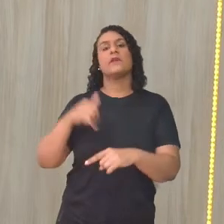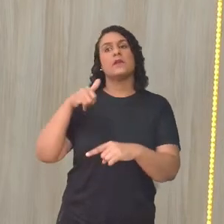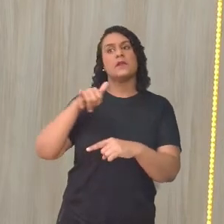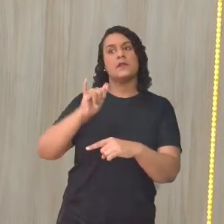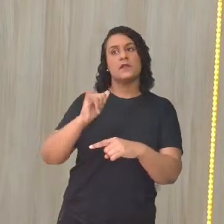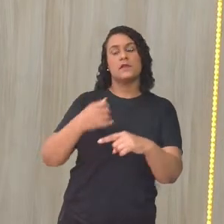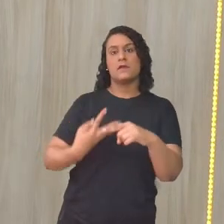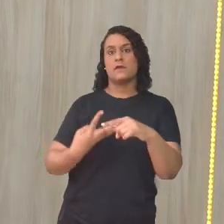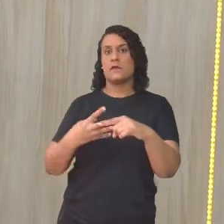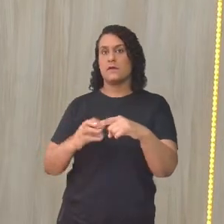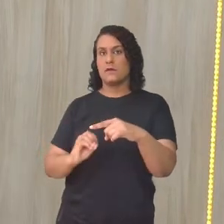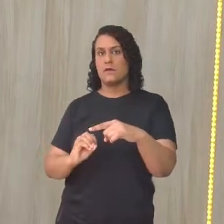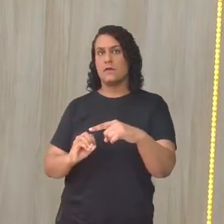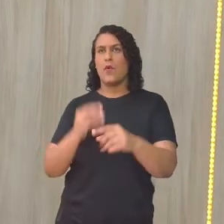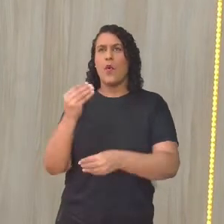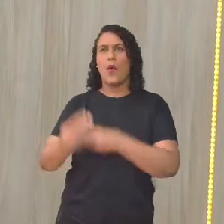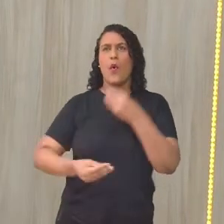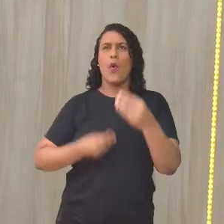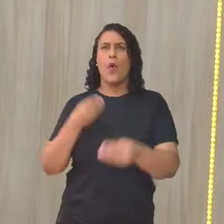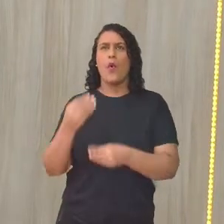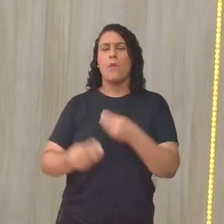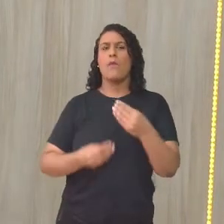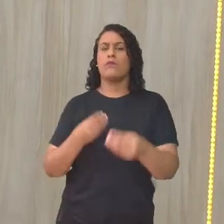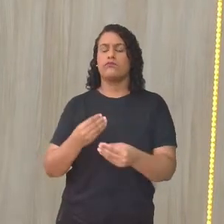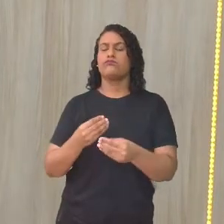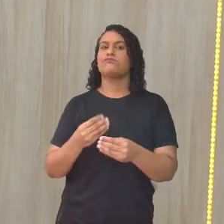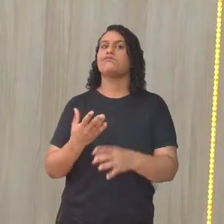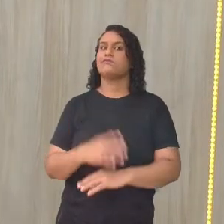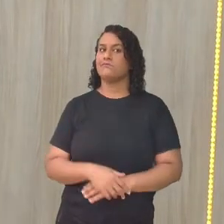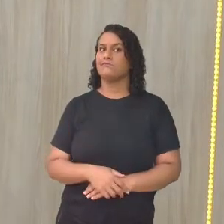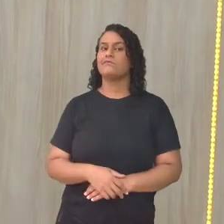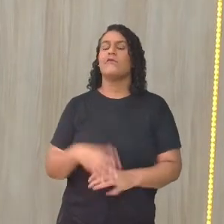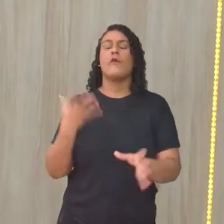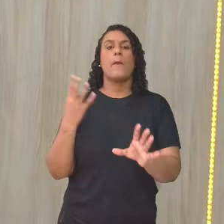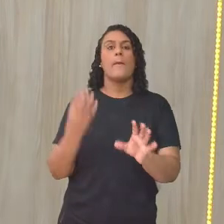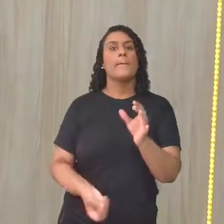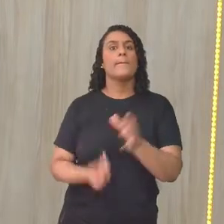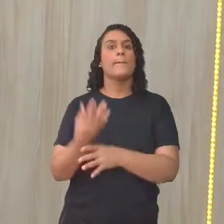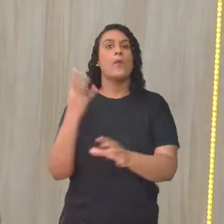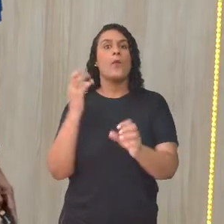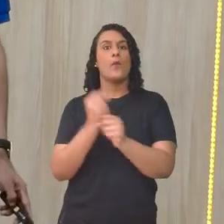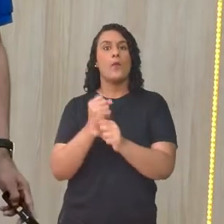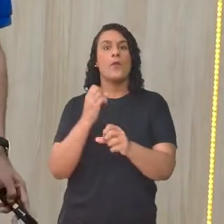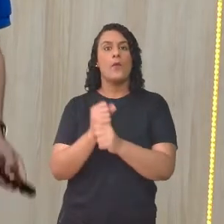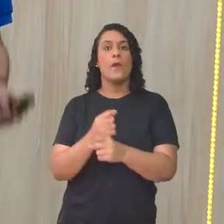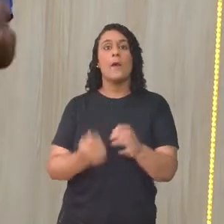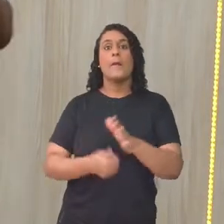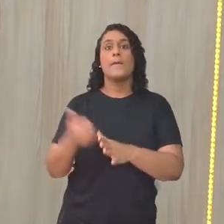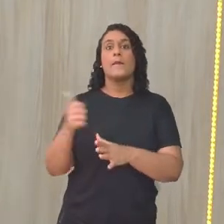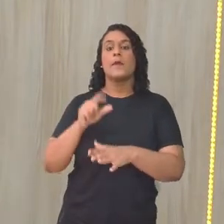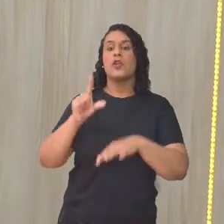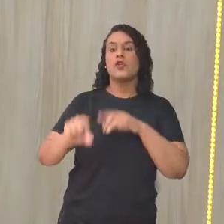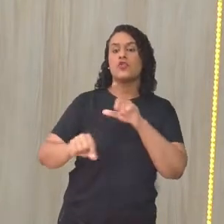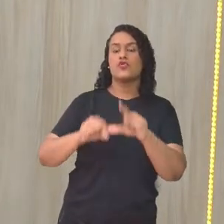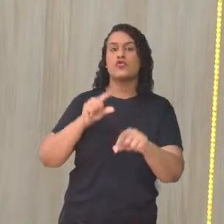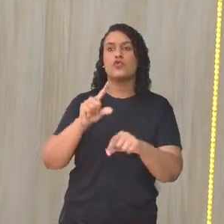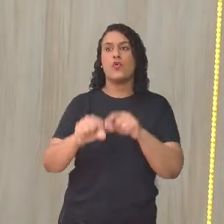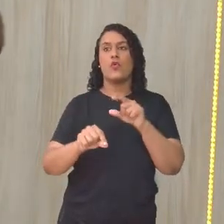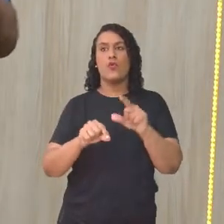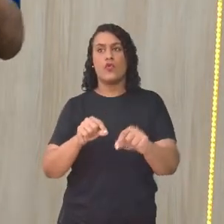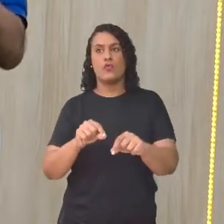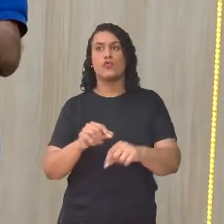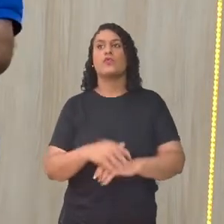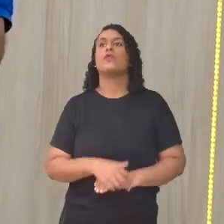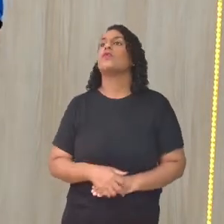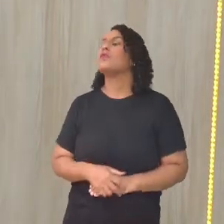está para 40. E como é que eu vou montar essa proporcionalidade, Ricardinho? Primeiro, você escolhe sempre uma coluna que